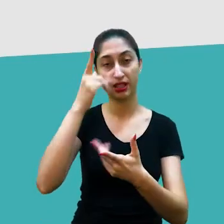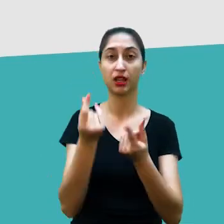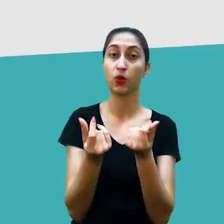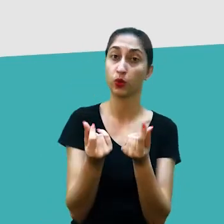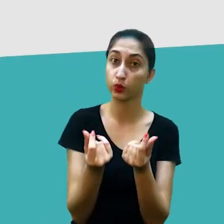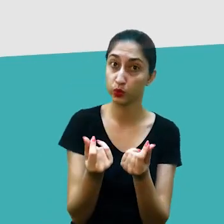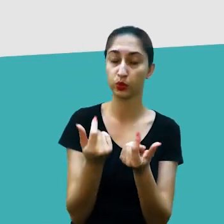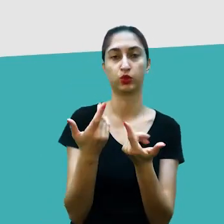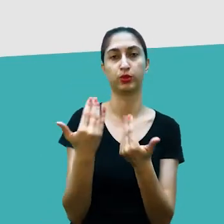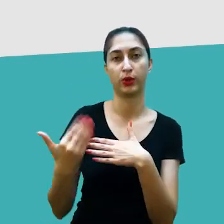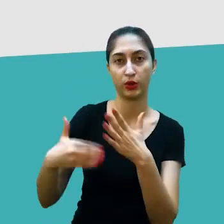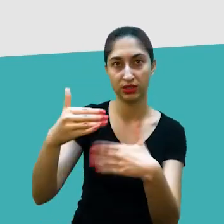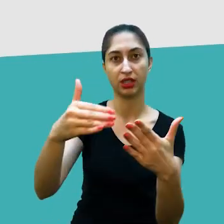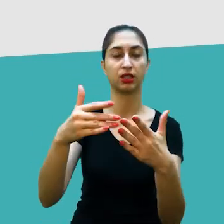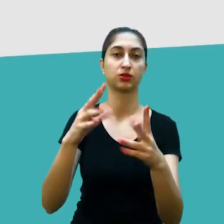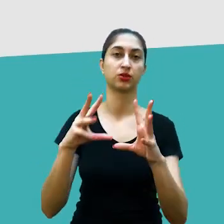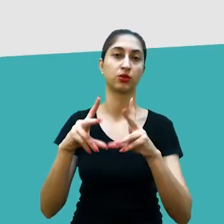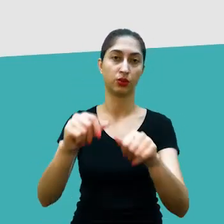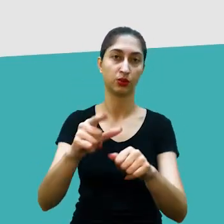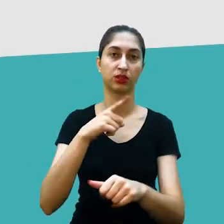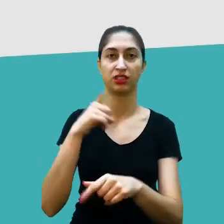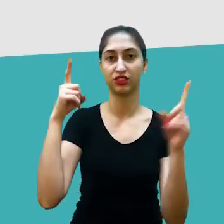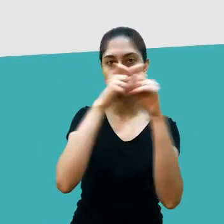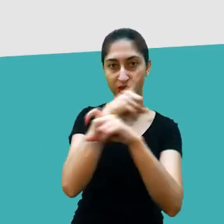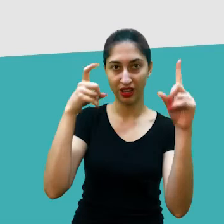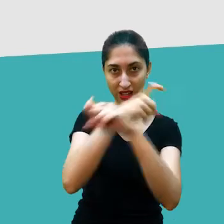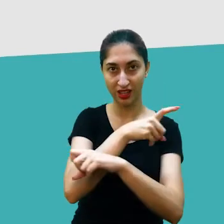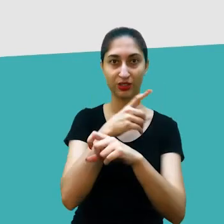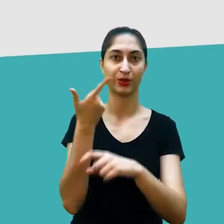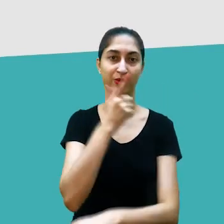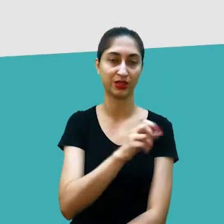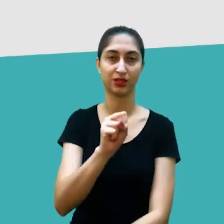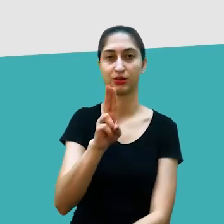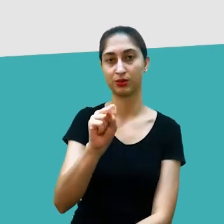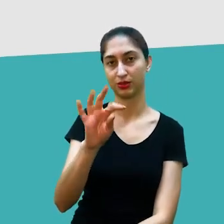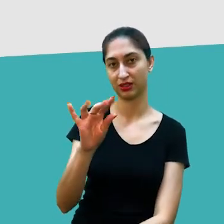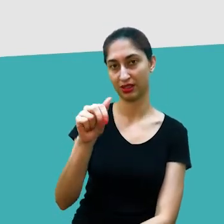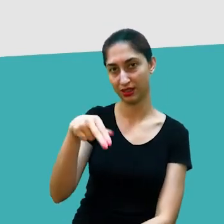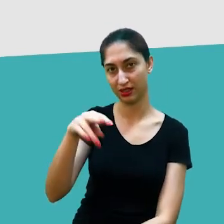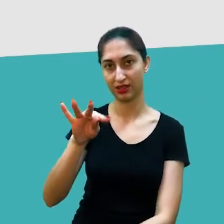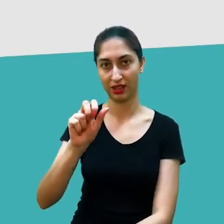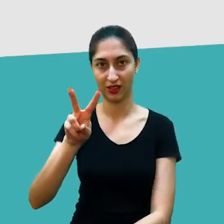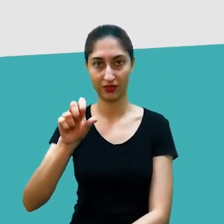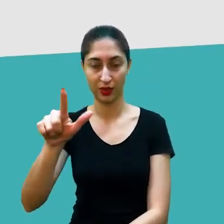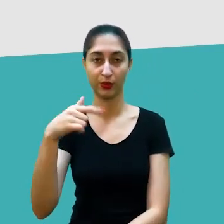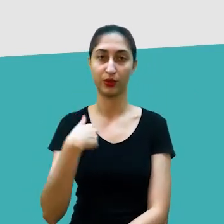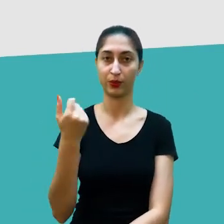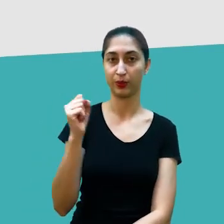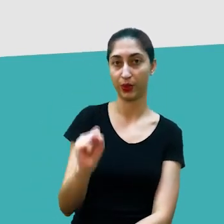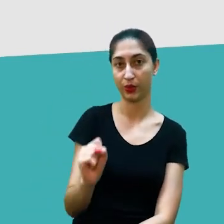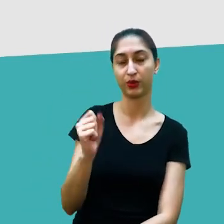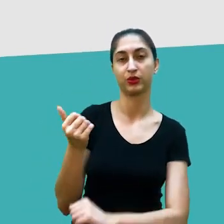cada processo cria um gargalo de dificuldade para a sustentabilidade, né, onde eu posso reorganizar